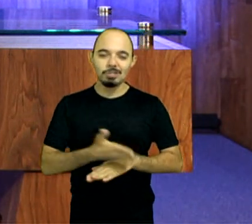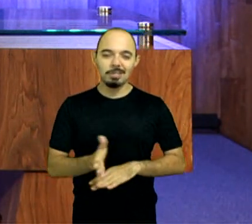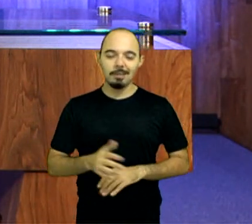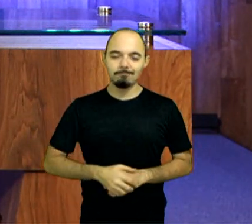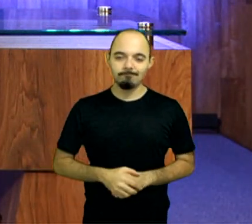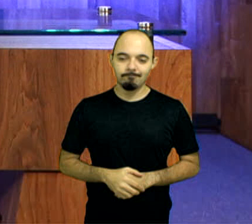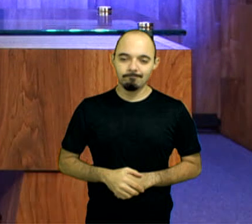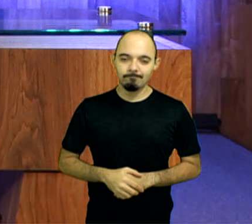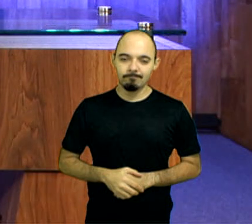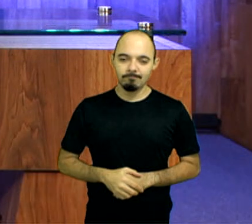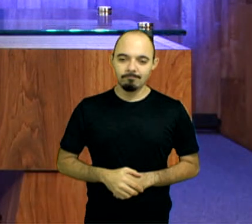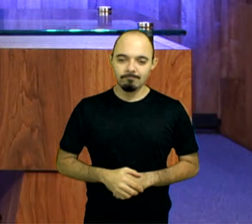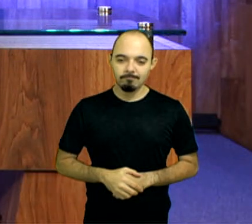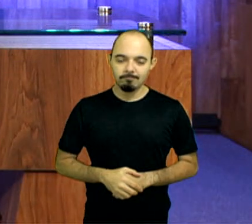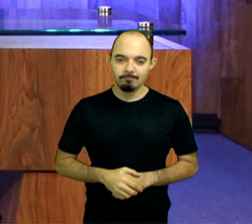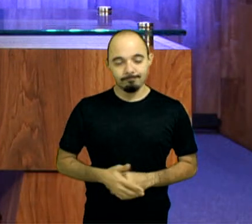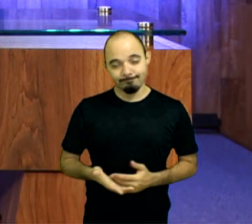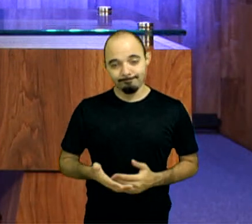E aquilo vai